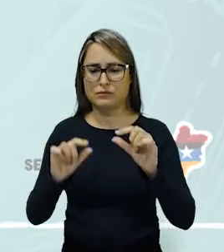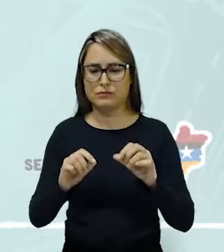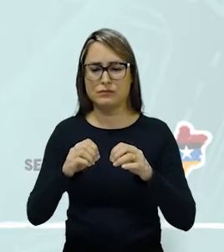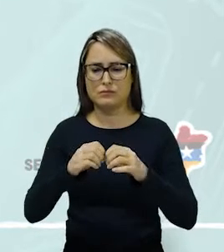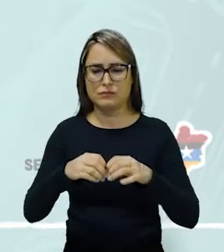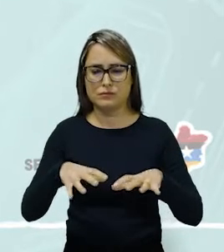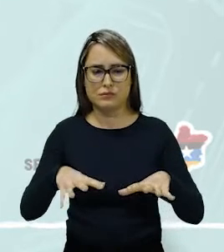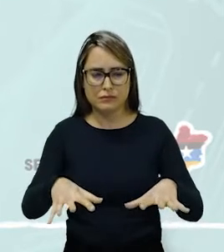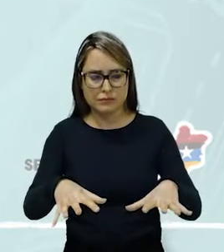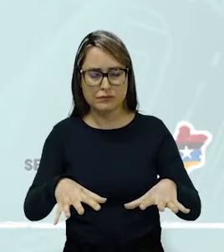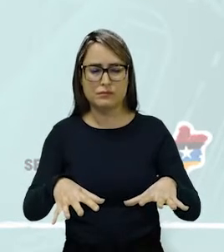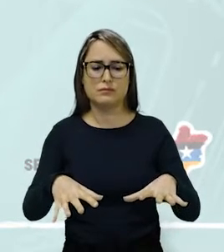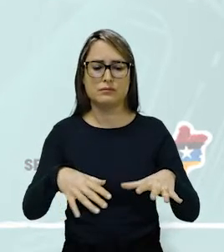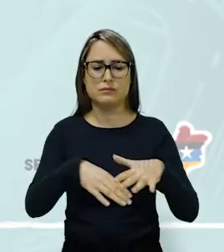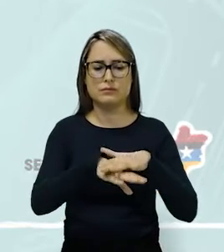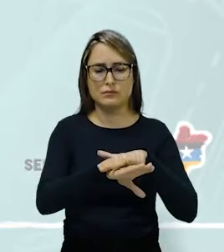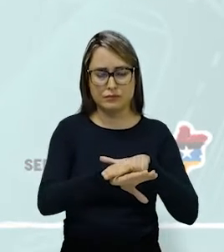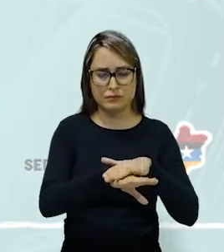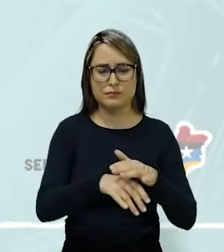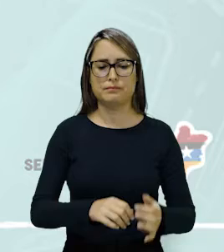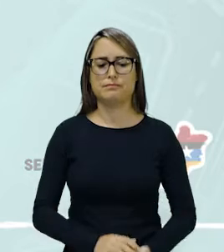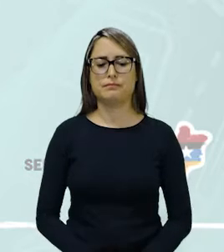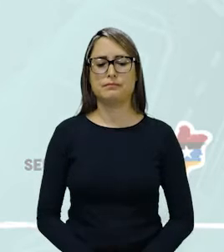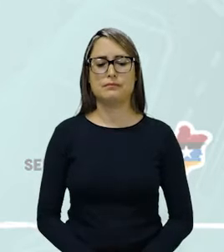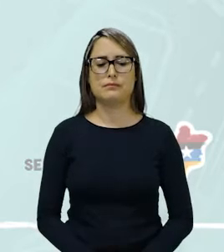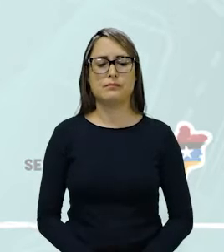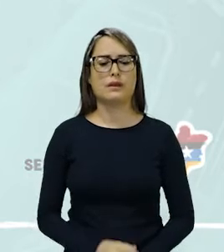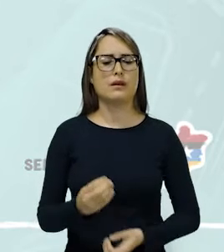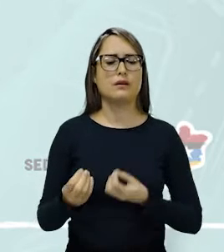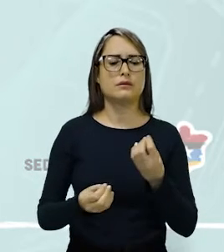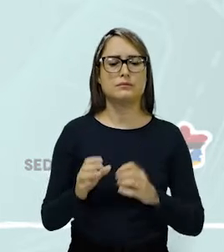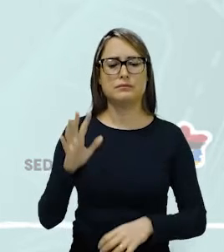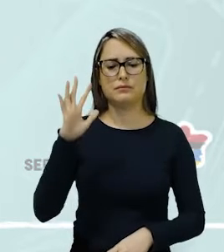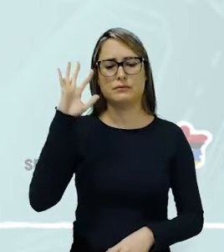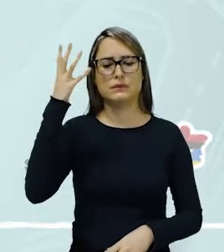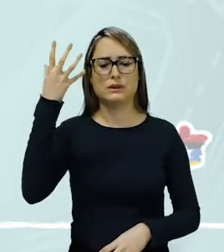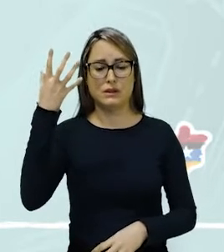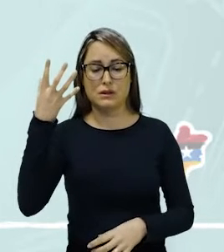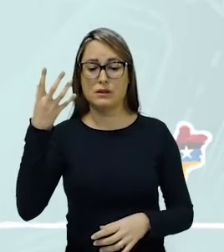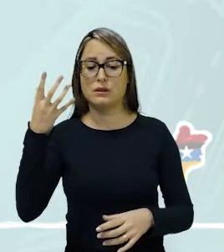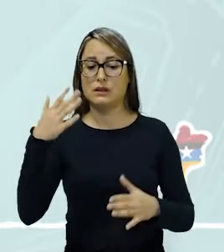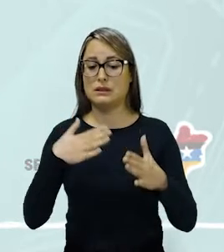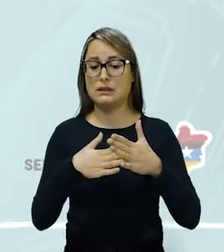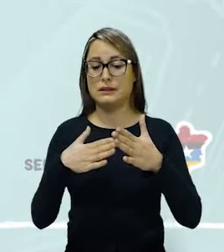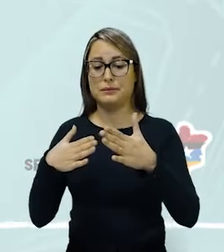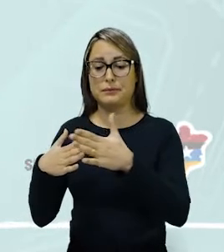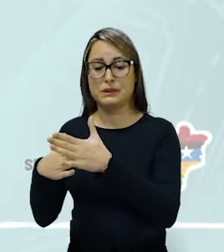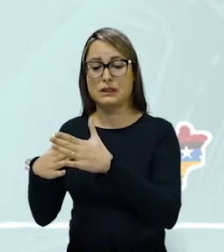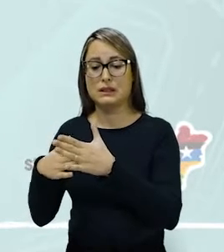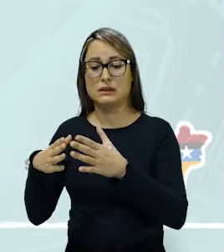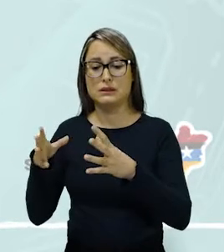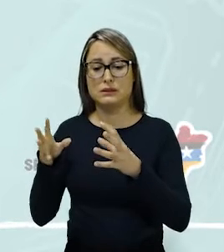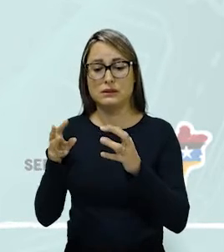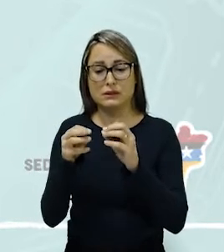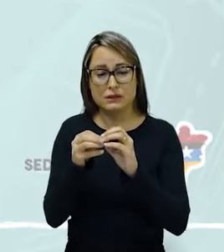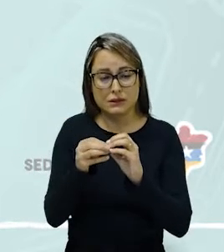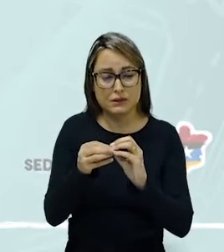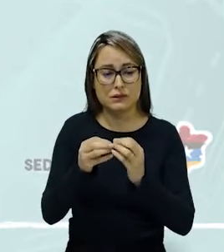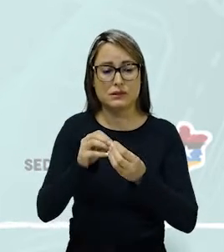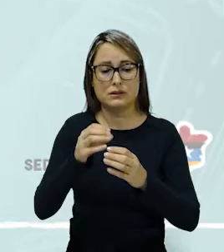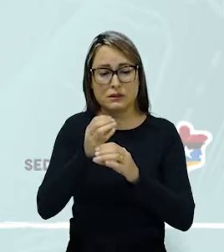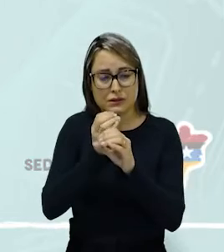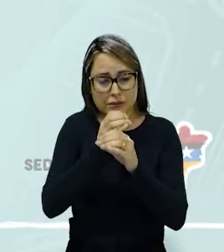concentração nas glândulas de armazenamento. Uma das formas de solucionar essa limitação é a síntese